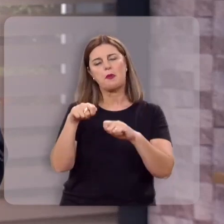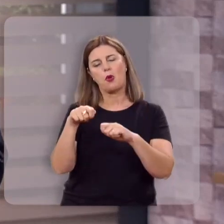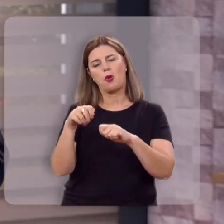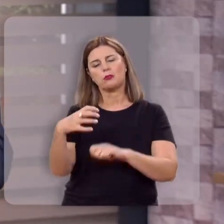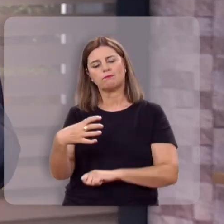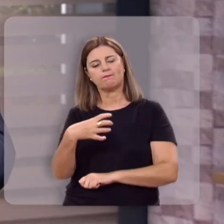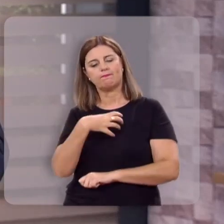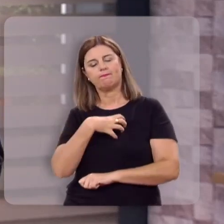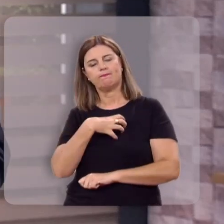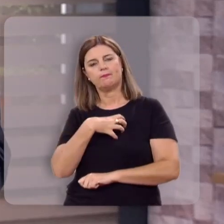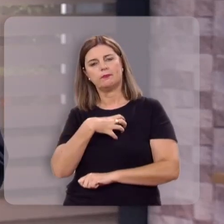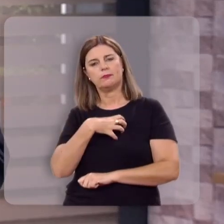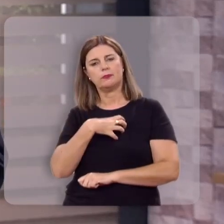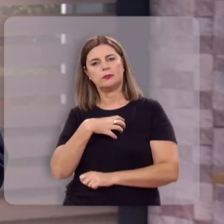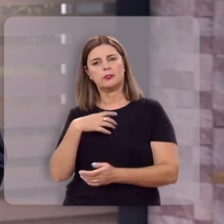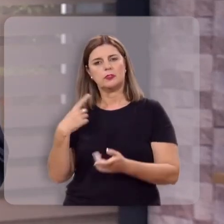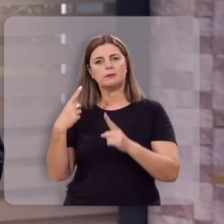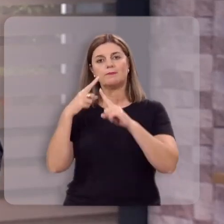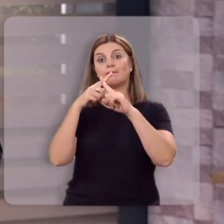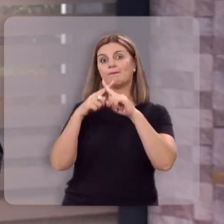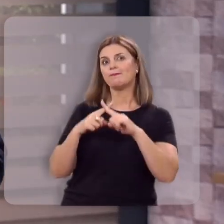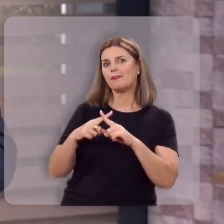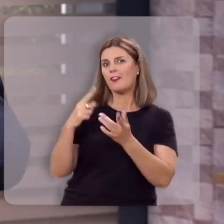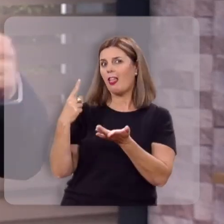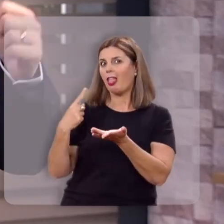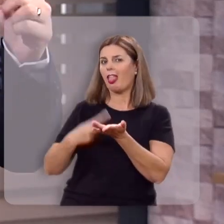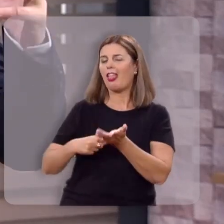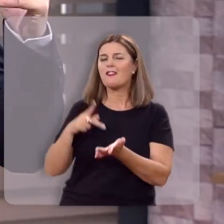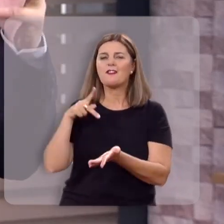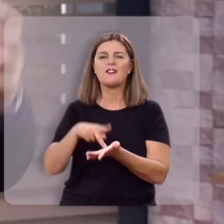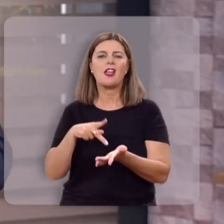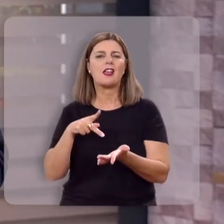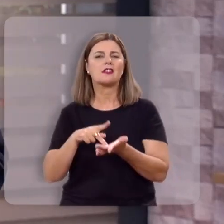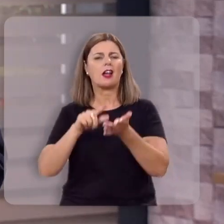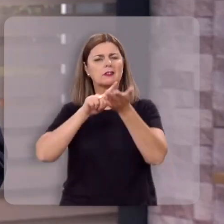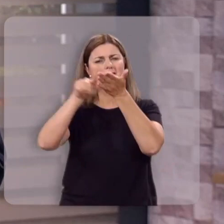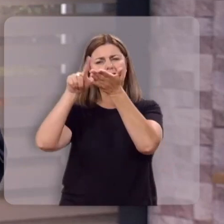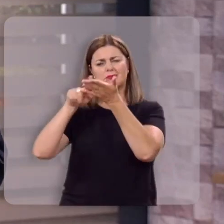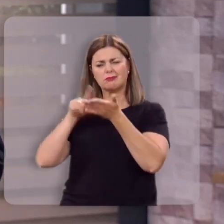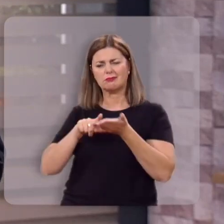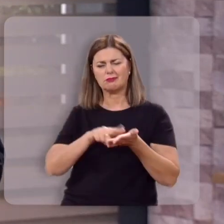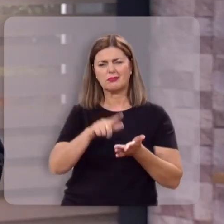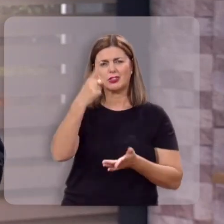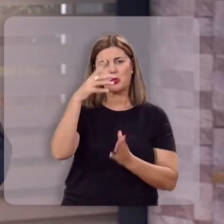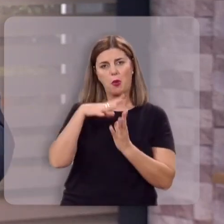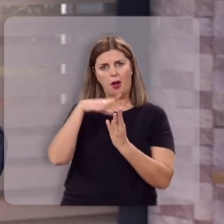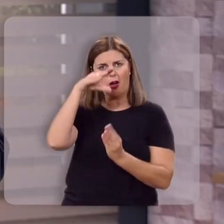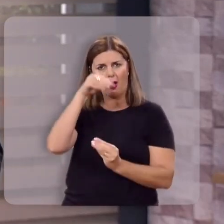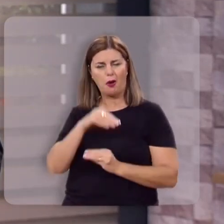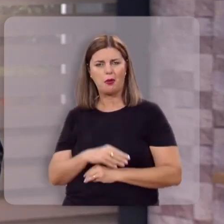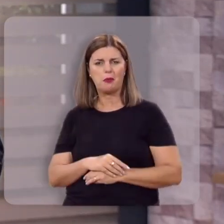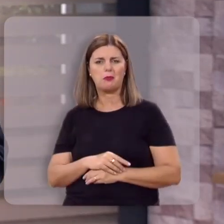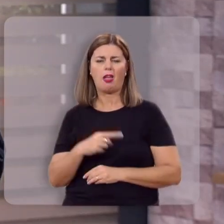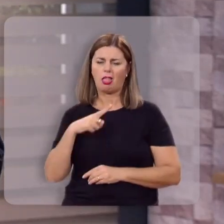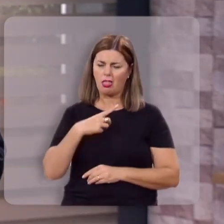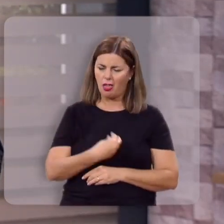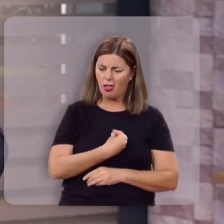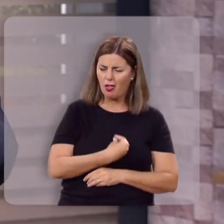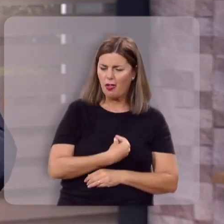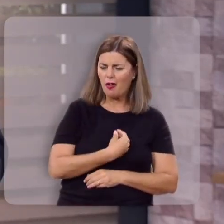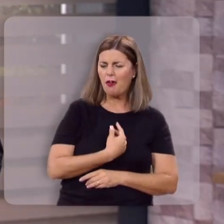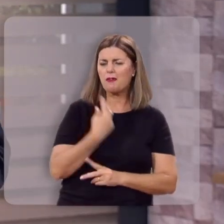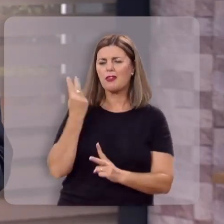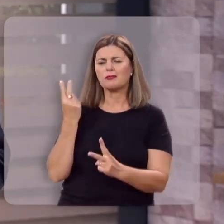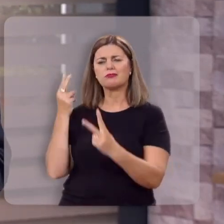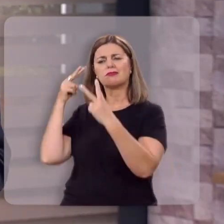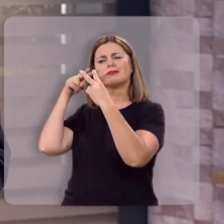se sentir desafiado a efetivamente fazer uma faxina na sua alma e caminhar na direção